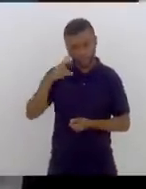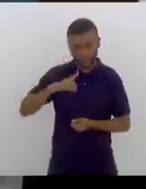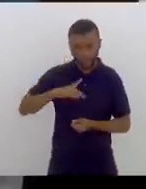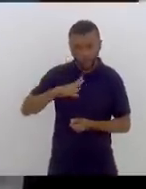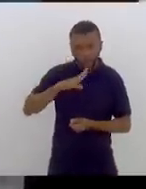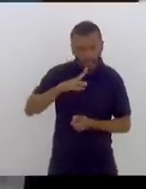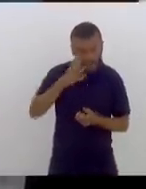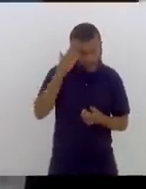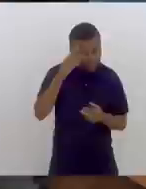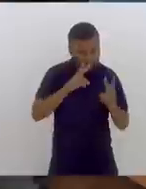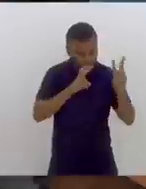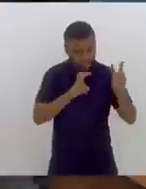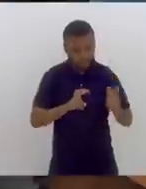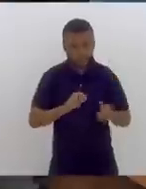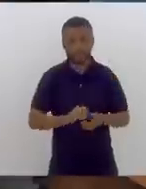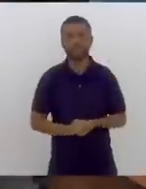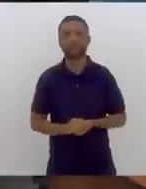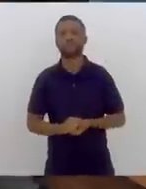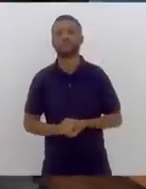dessa matéria